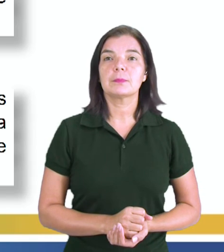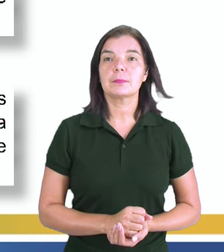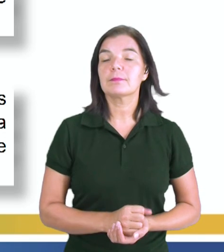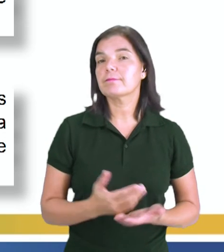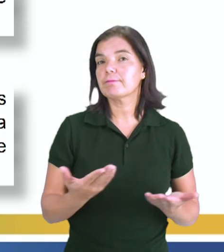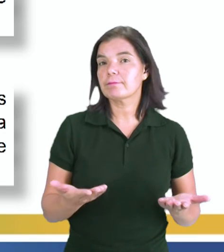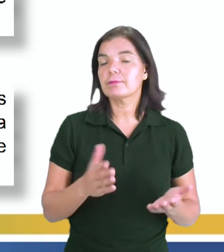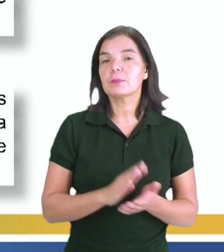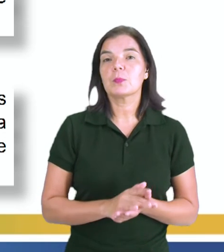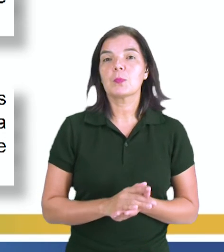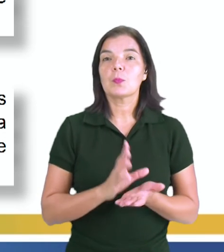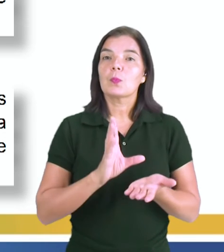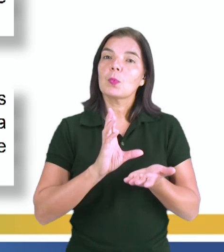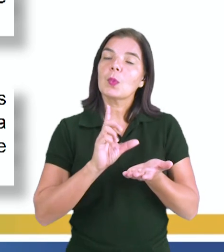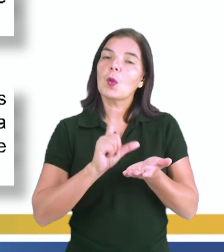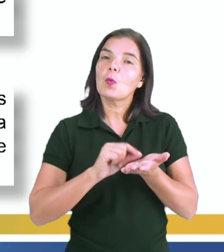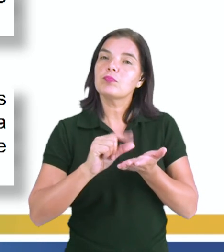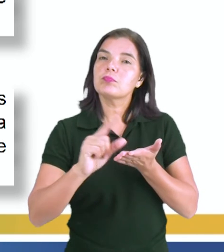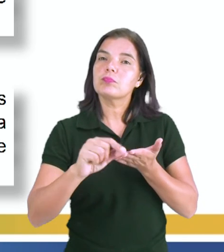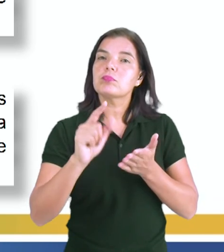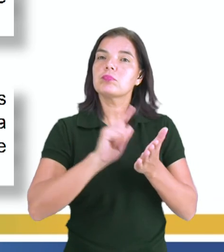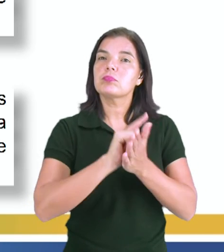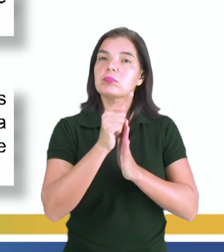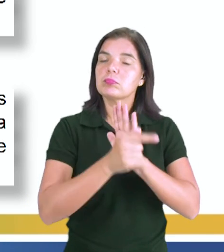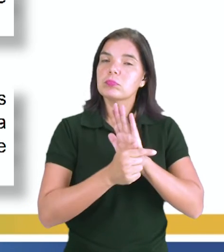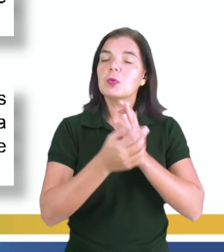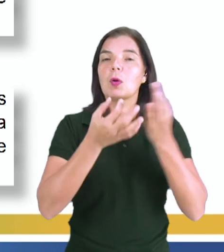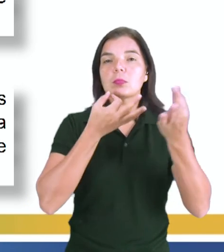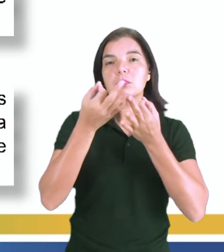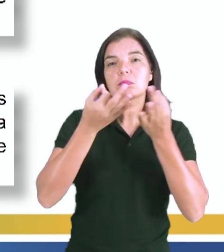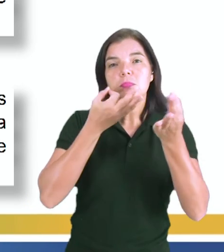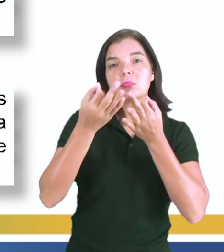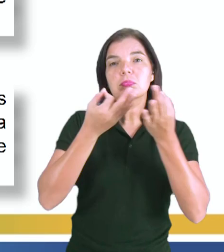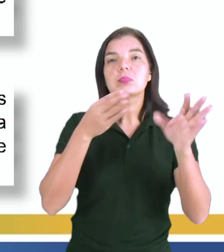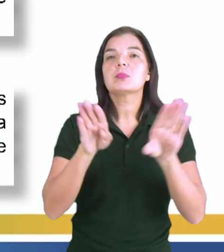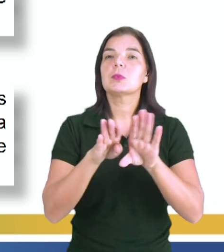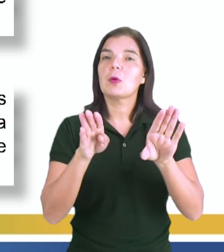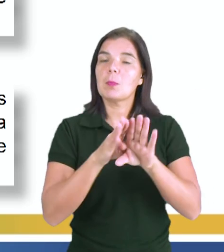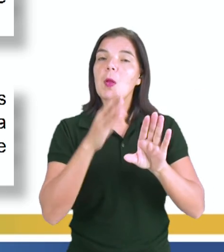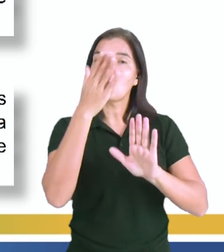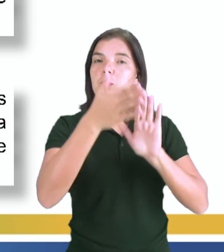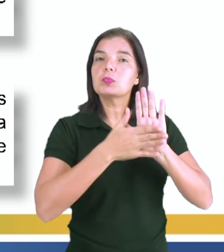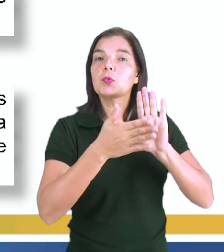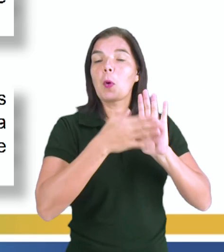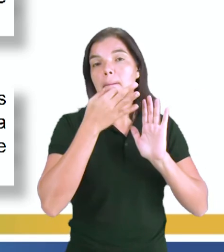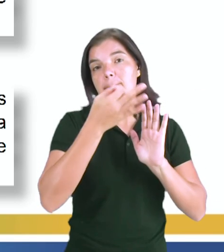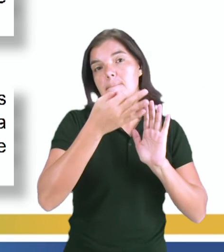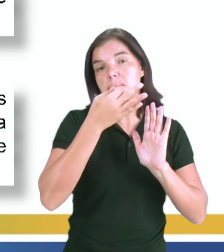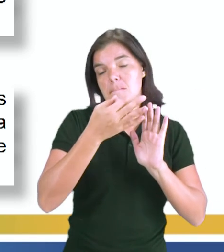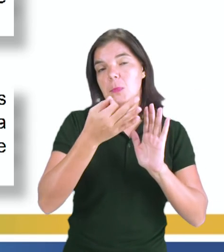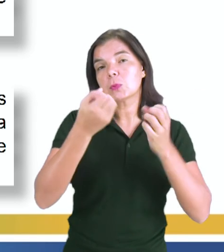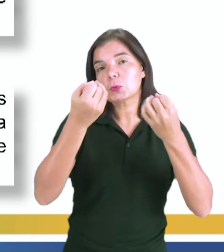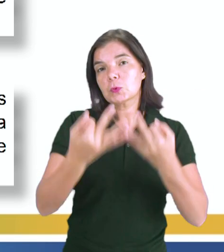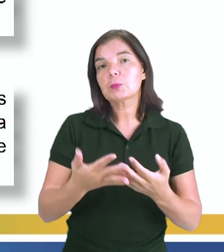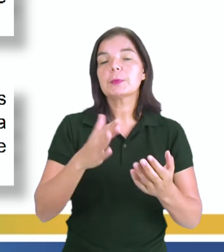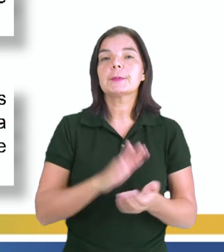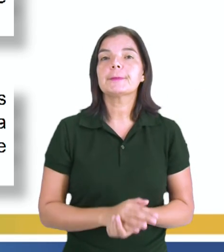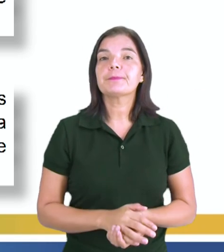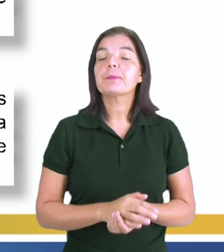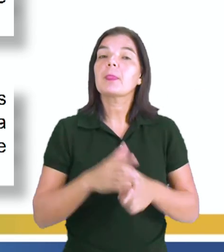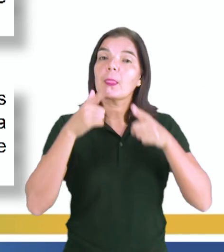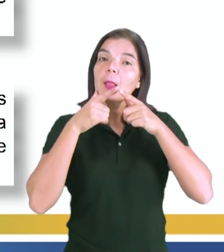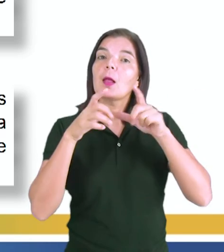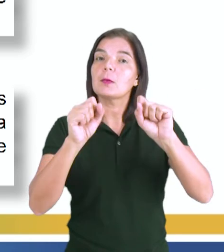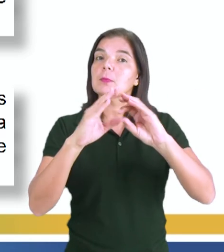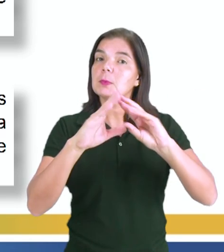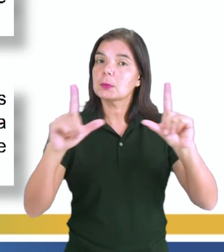Considerações finais: o artigo de opinião, ele é um gênero argumentativo, ou seja, defende um ponto de vista por meio de argumentos. Essa linguagem